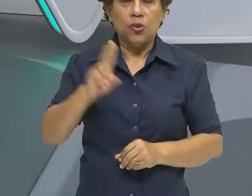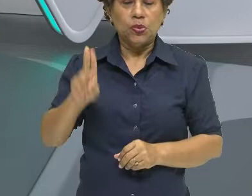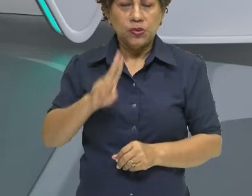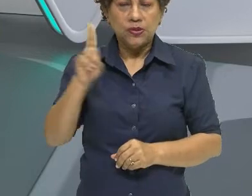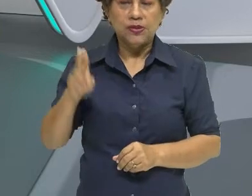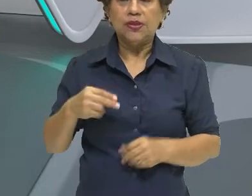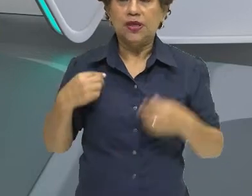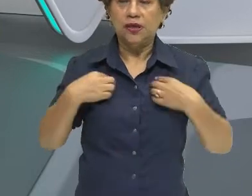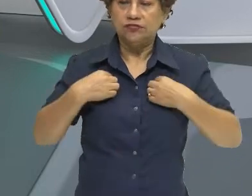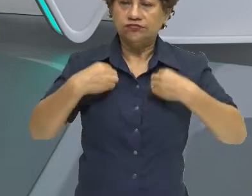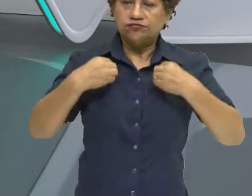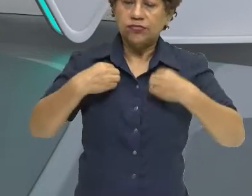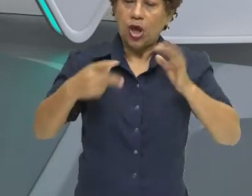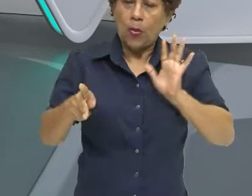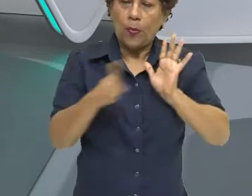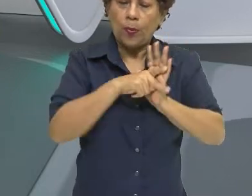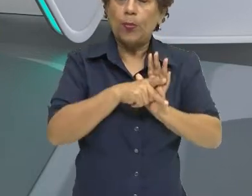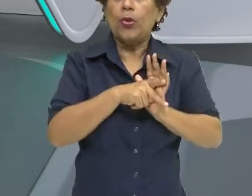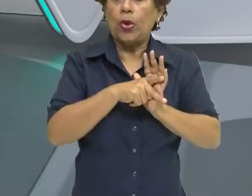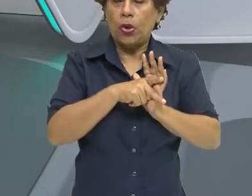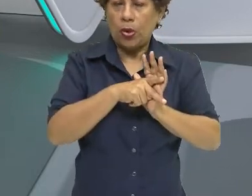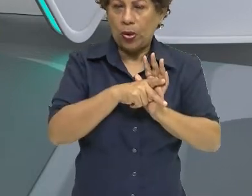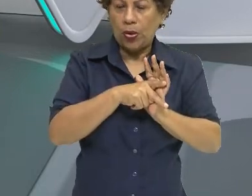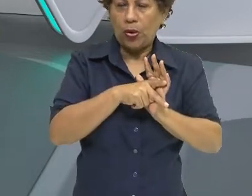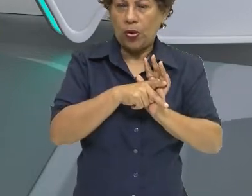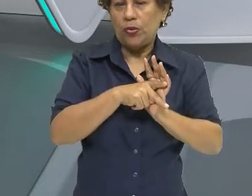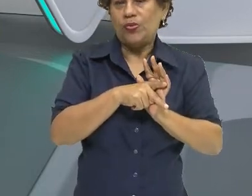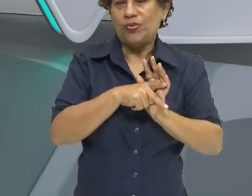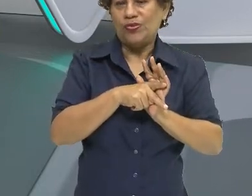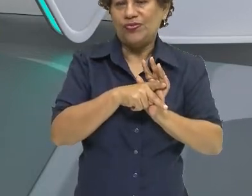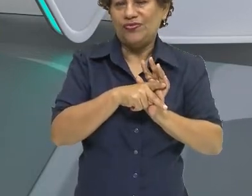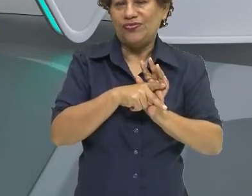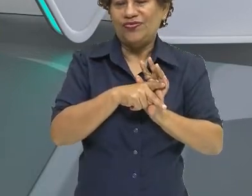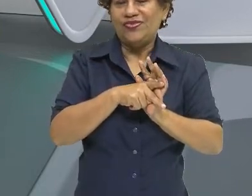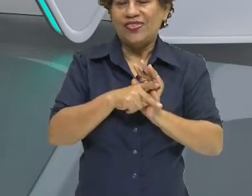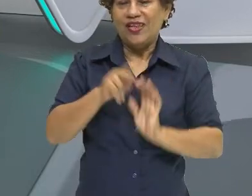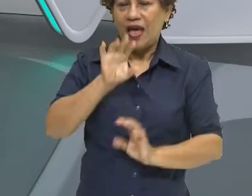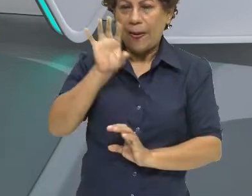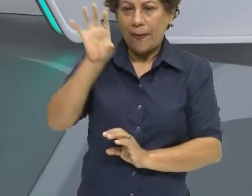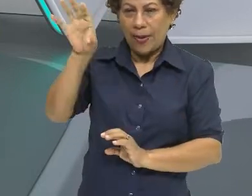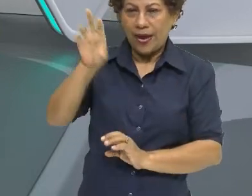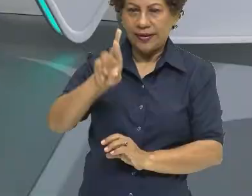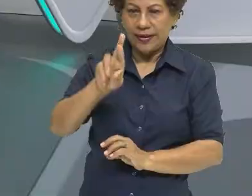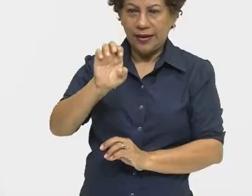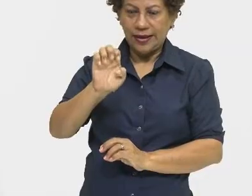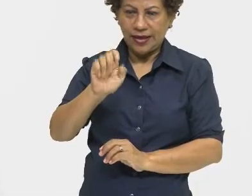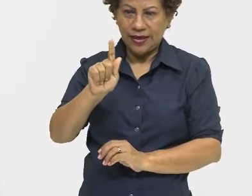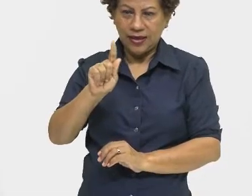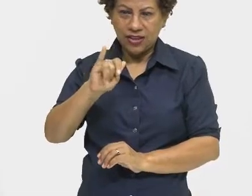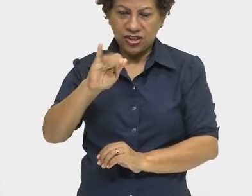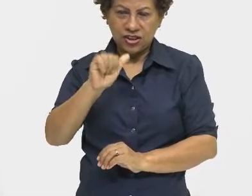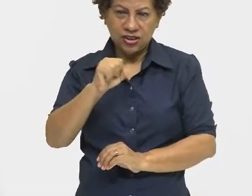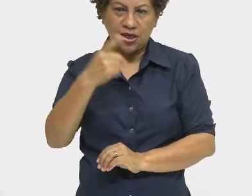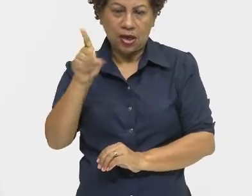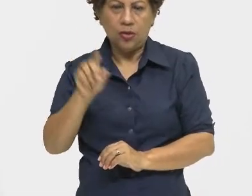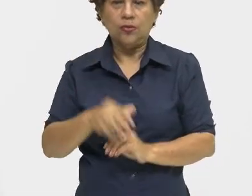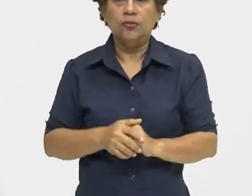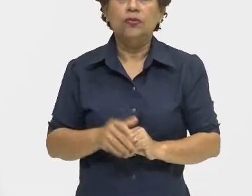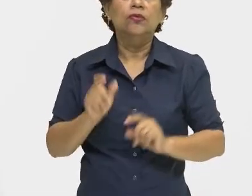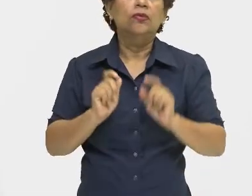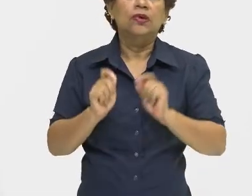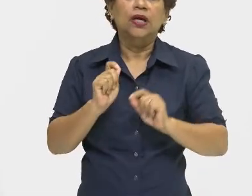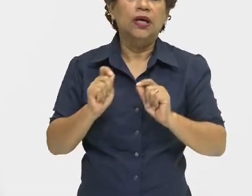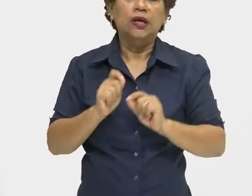elemento específico. E a gente vai falar de uma coisa muito importante, que é a apropriação cultural. A apropriação